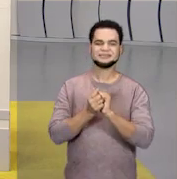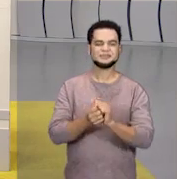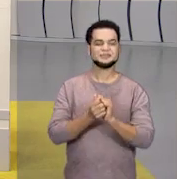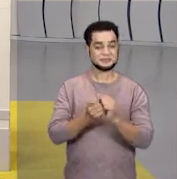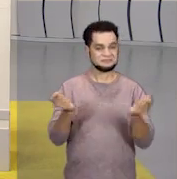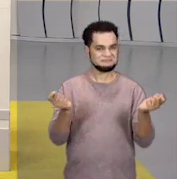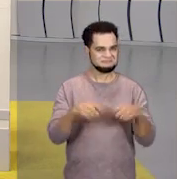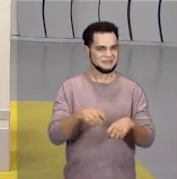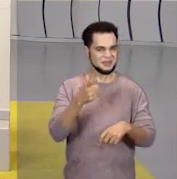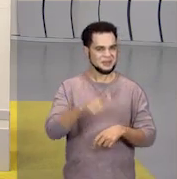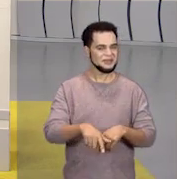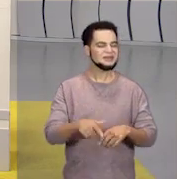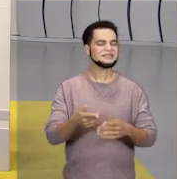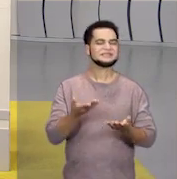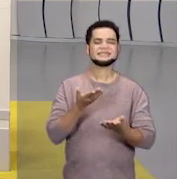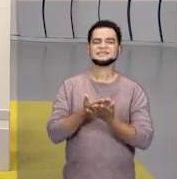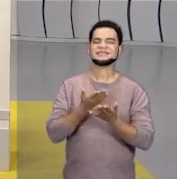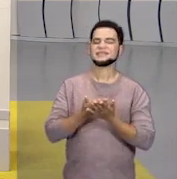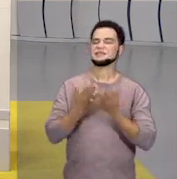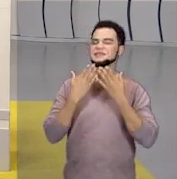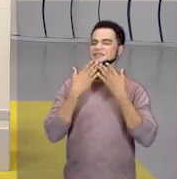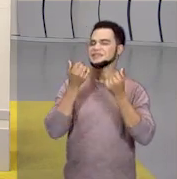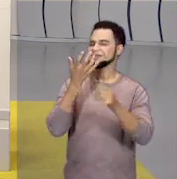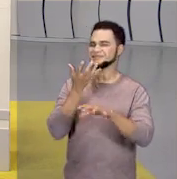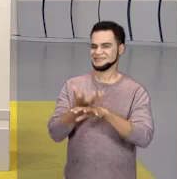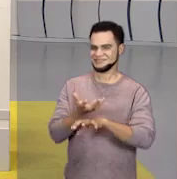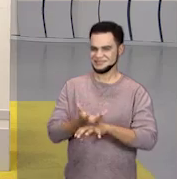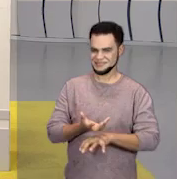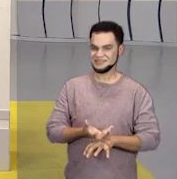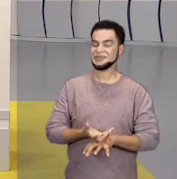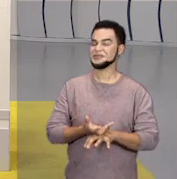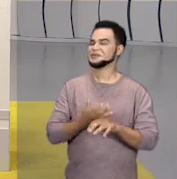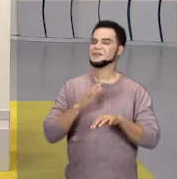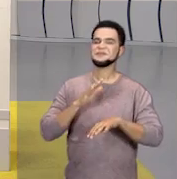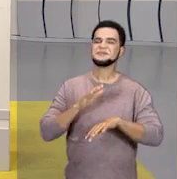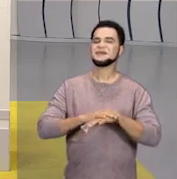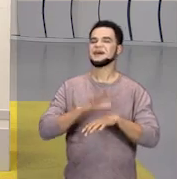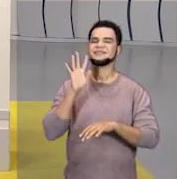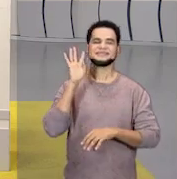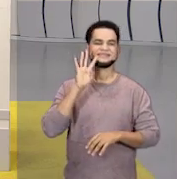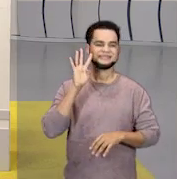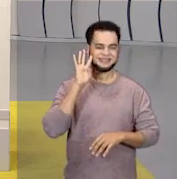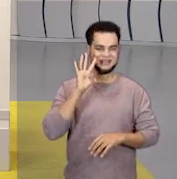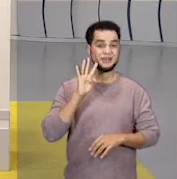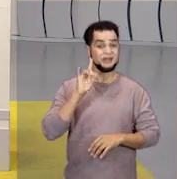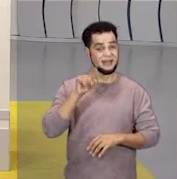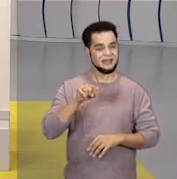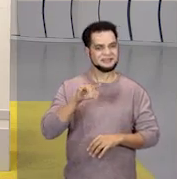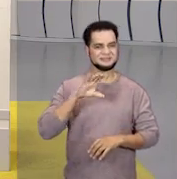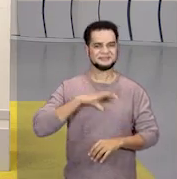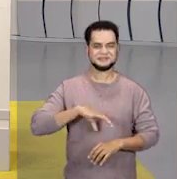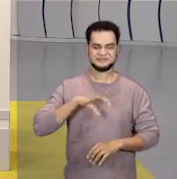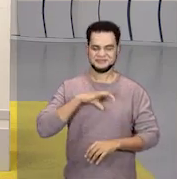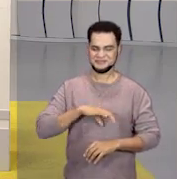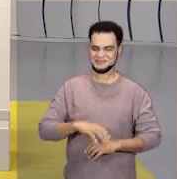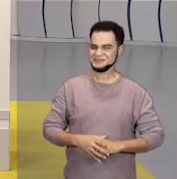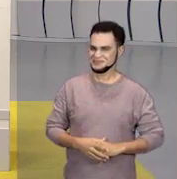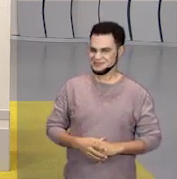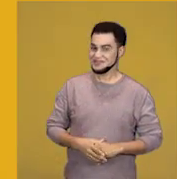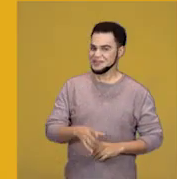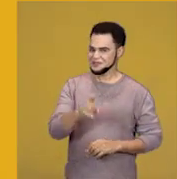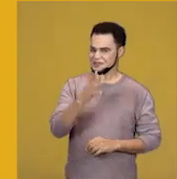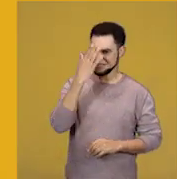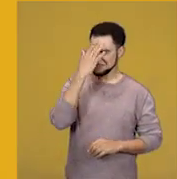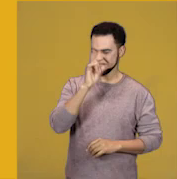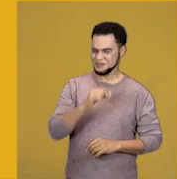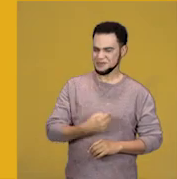ter mais uma aula da melhor matéria, do melhor conteúdo, do mais legal que existe, que é a língua portuguesa. Para você que não sabe,